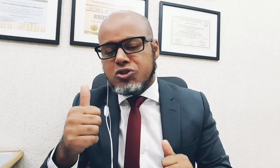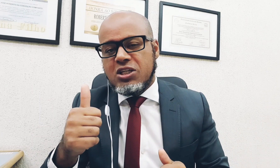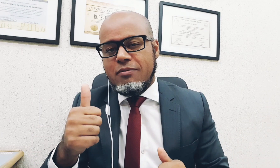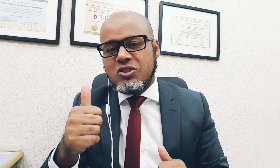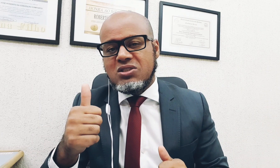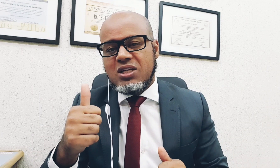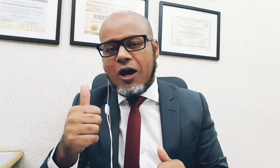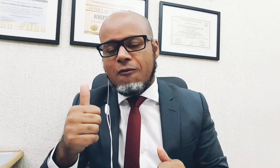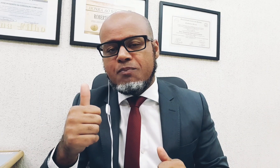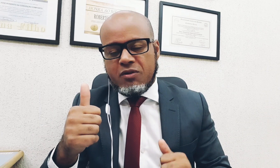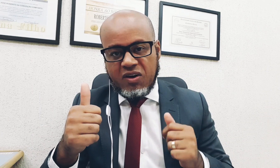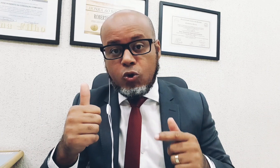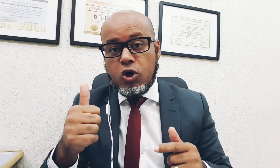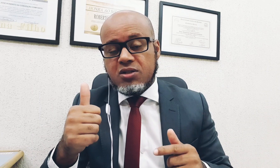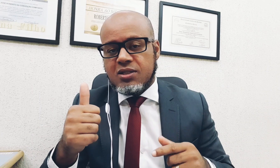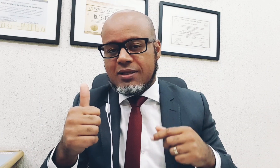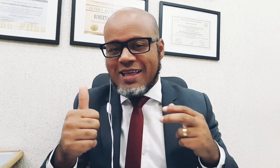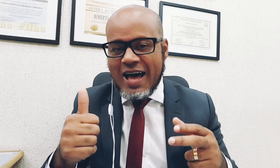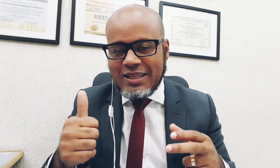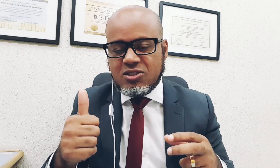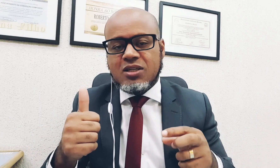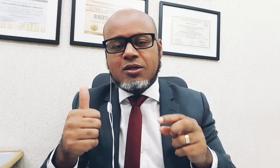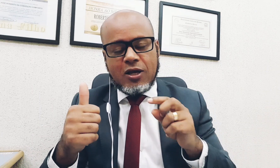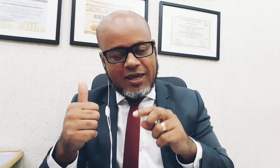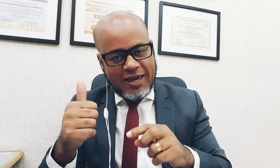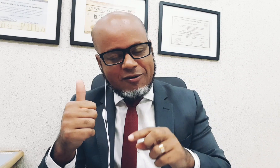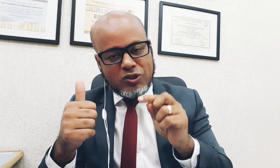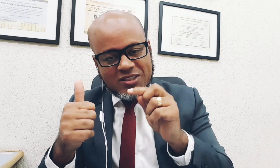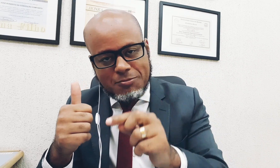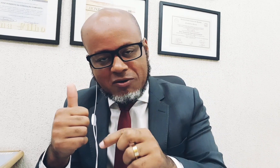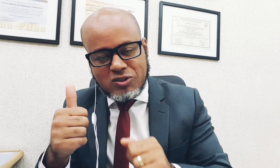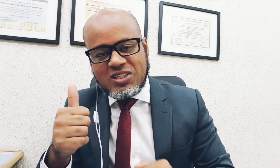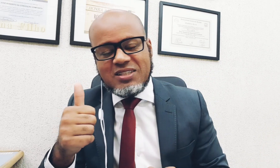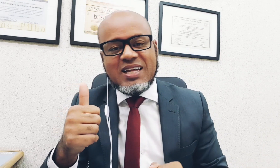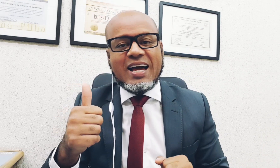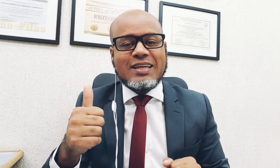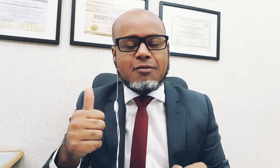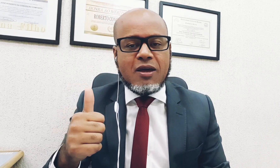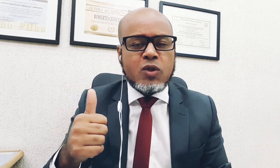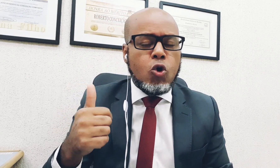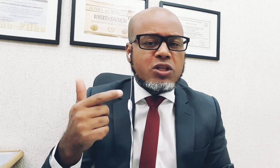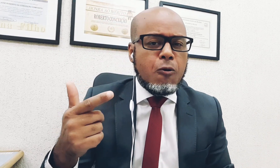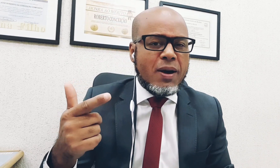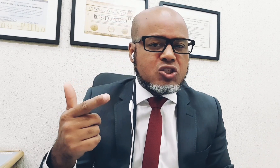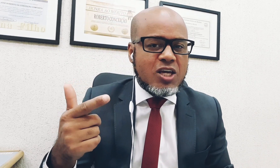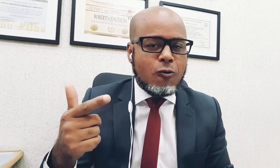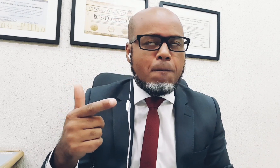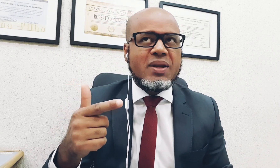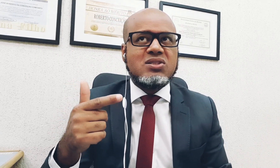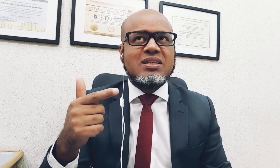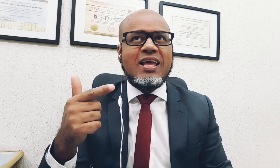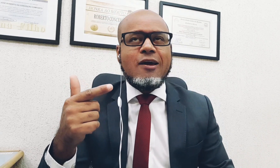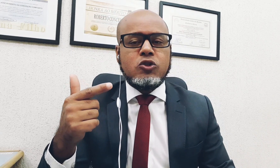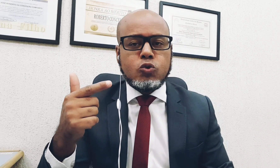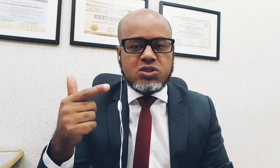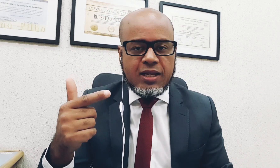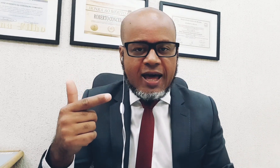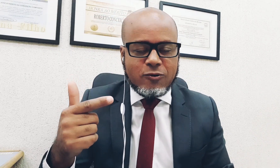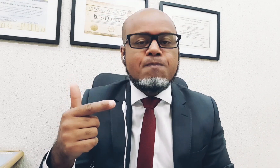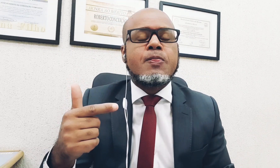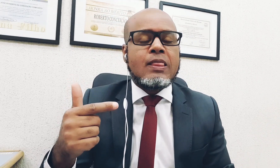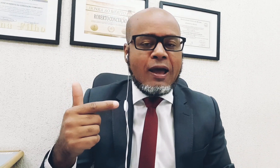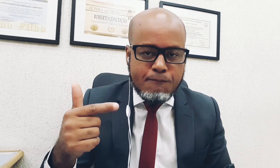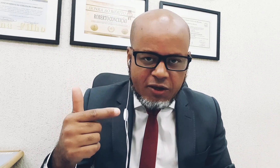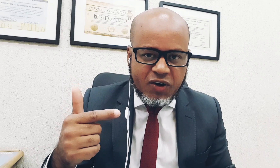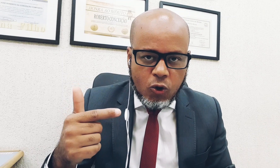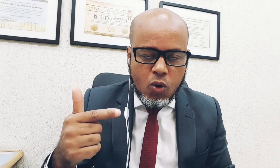ao auxílio emergencial. Valores, datas, vou trazer para vocês aqui também. Rodrigo Pacheco, presidente do